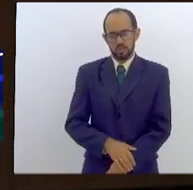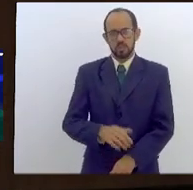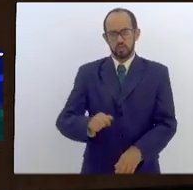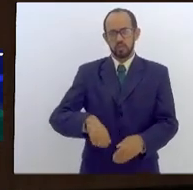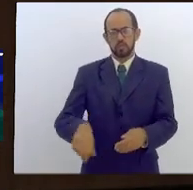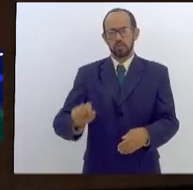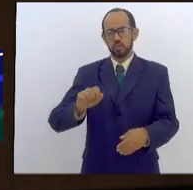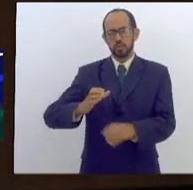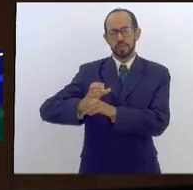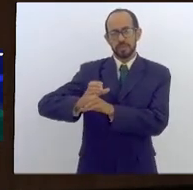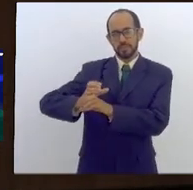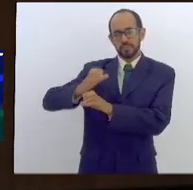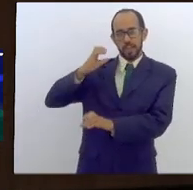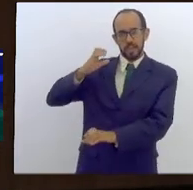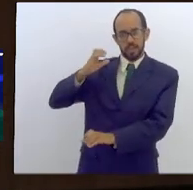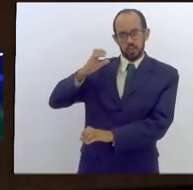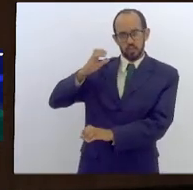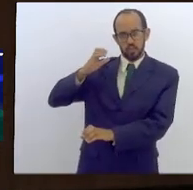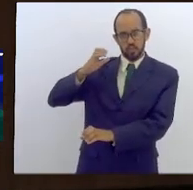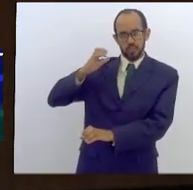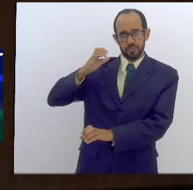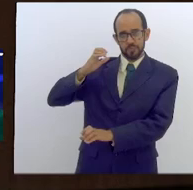do engenheiro,